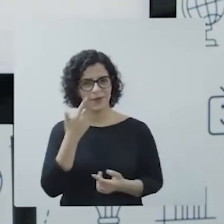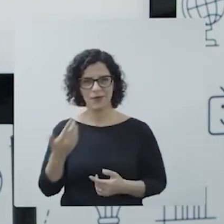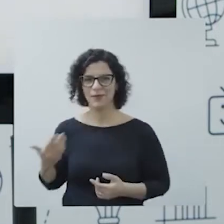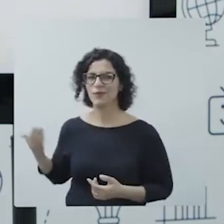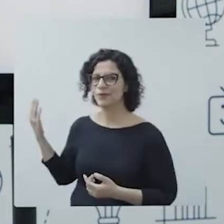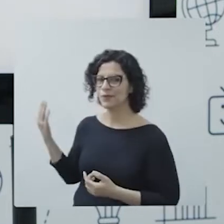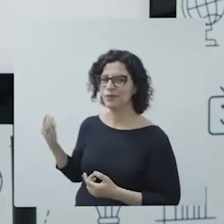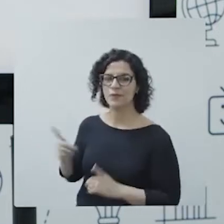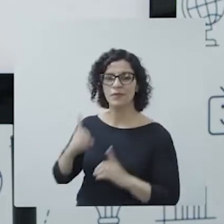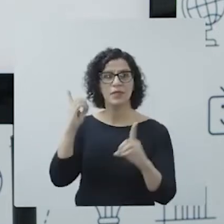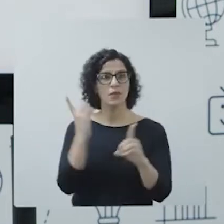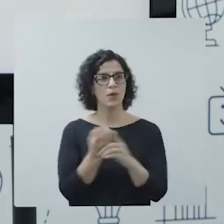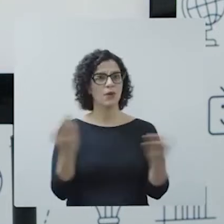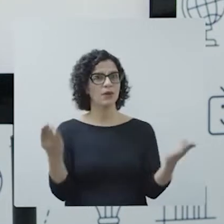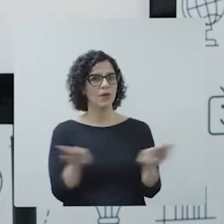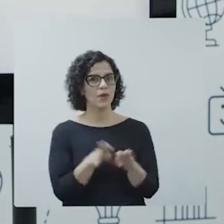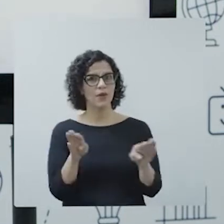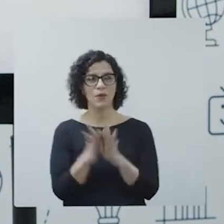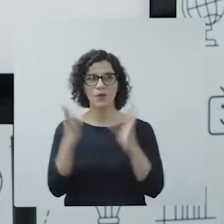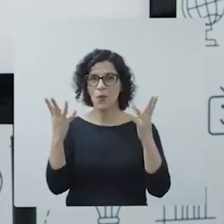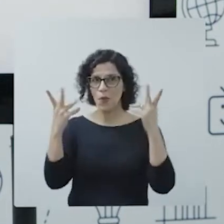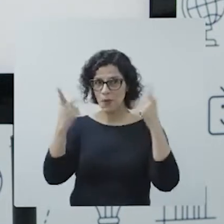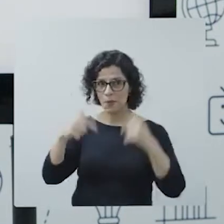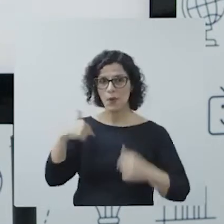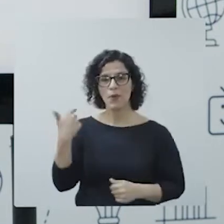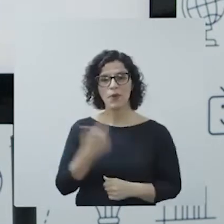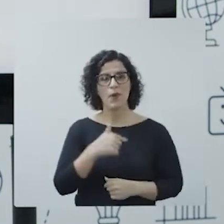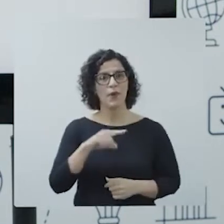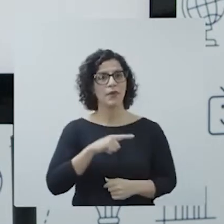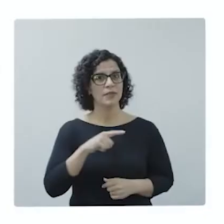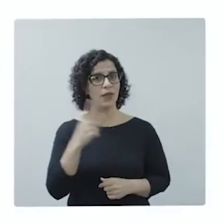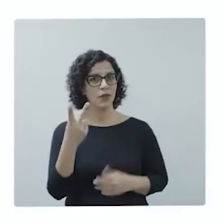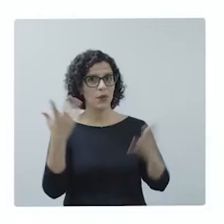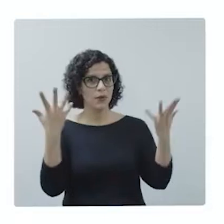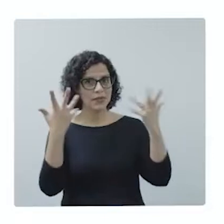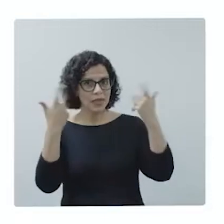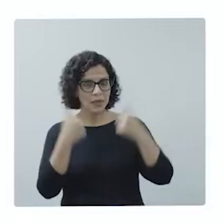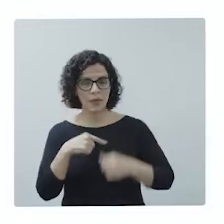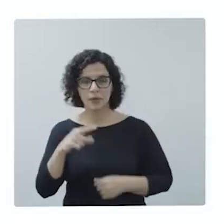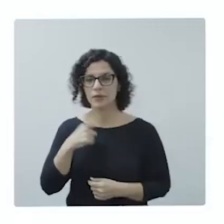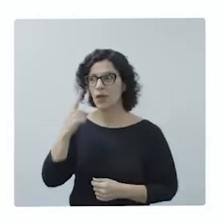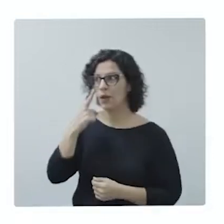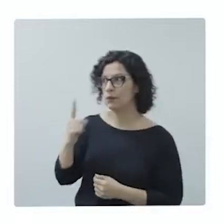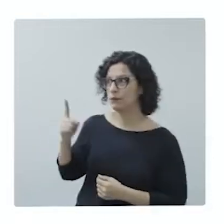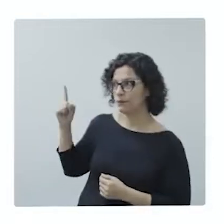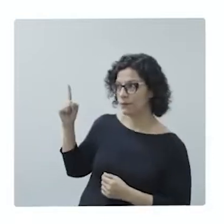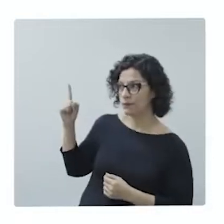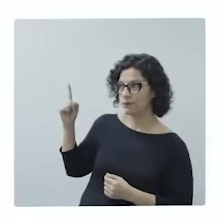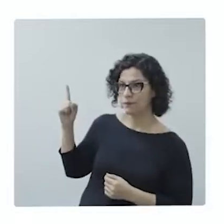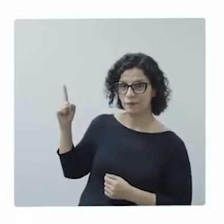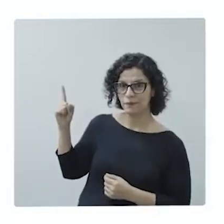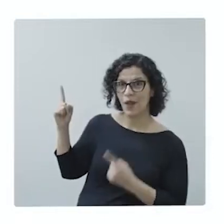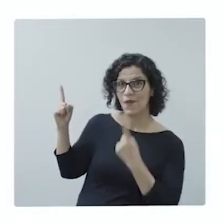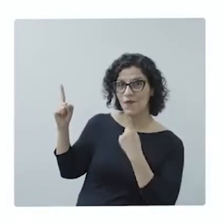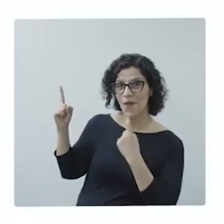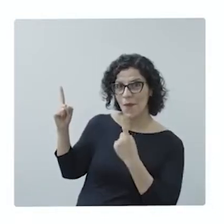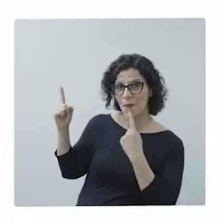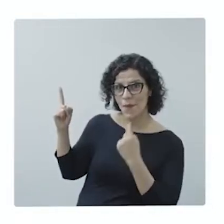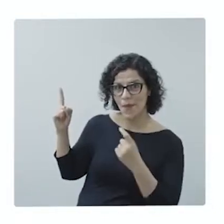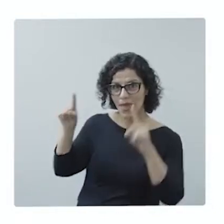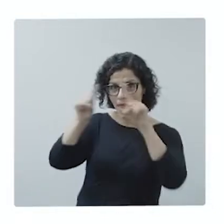lá. Encontre o animal. Nós temos dois animais. Um aqui está em